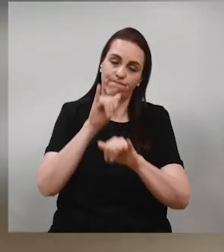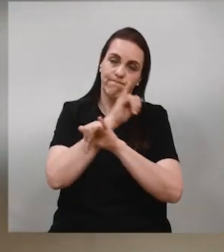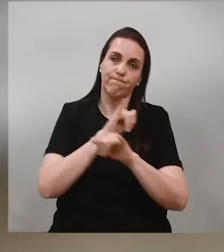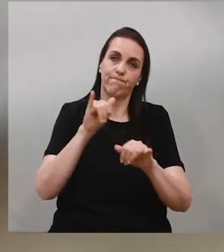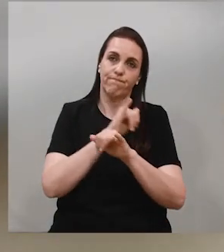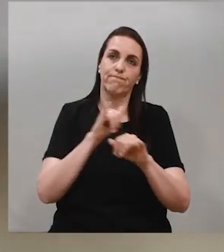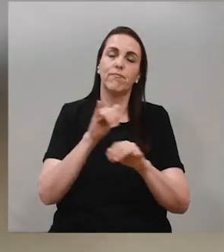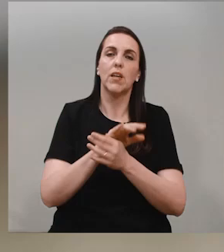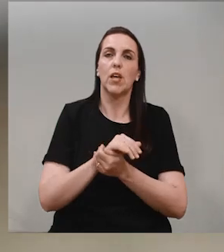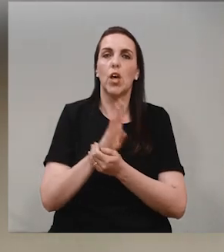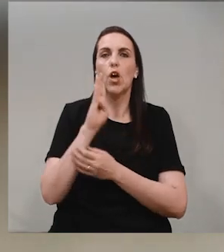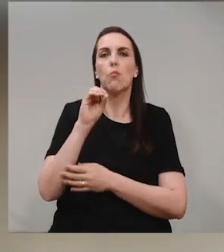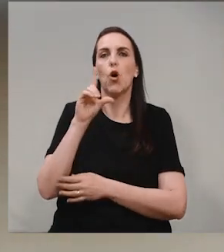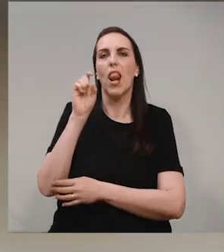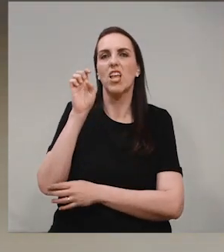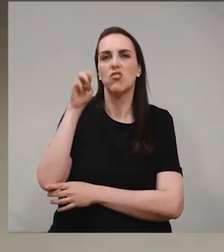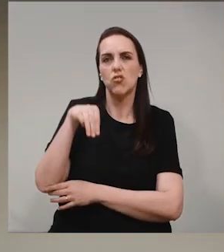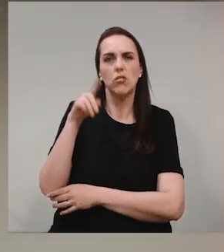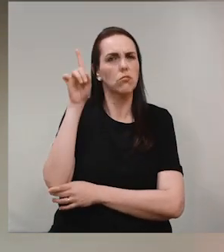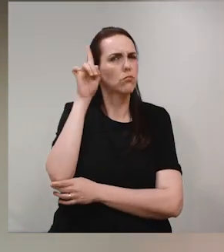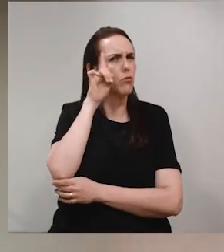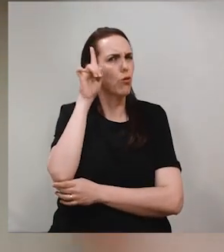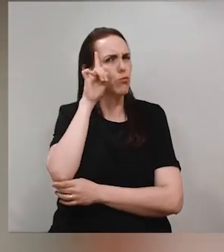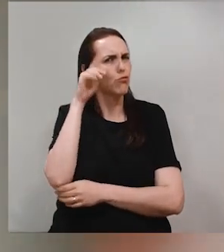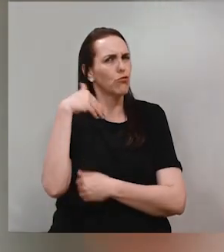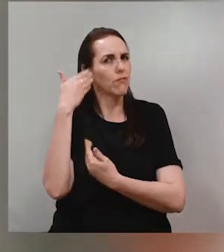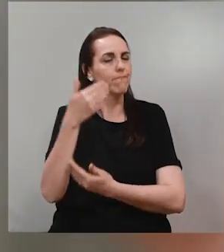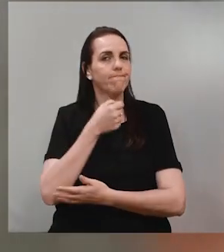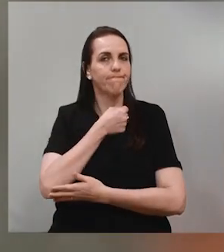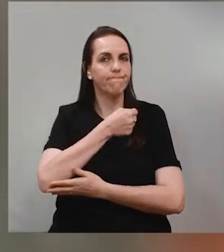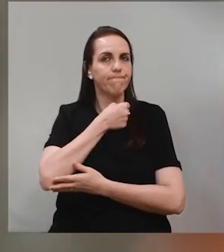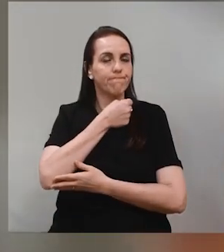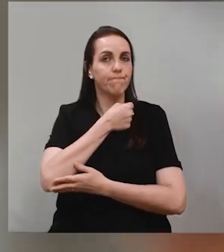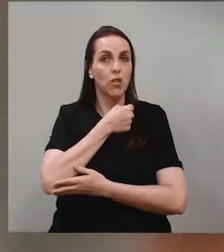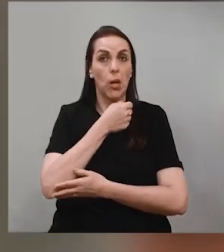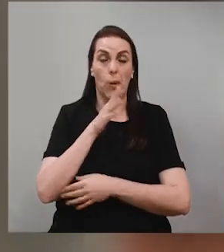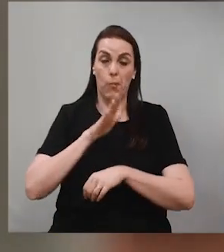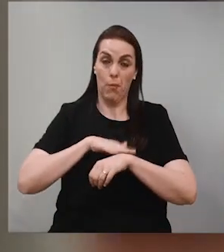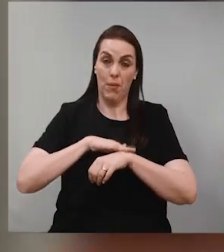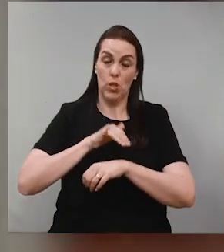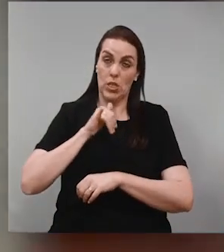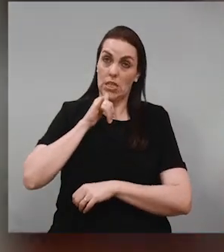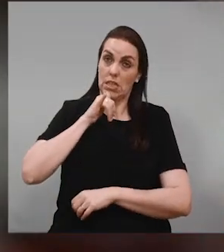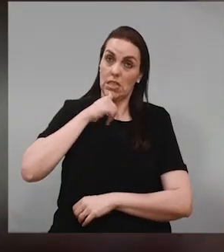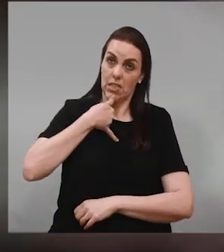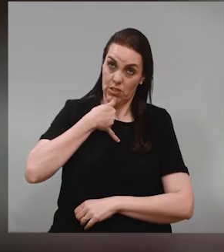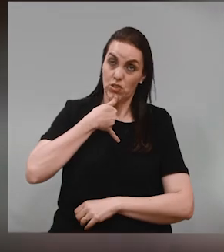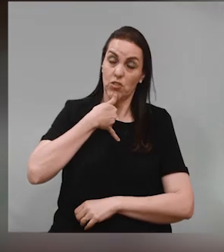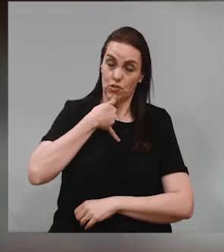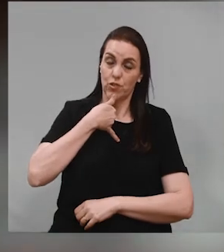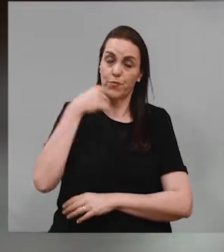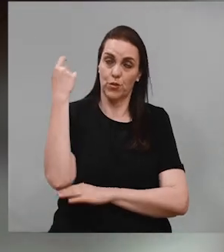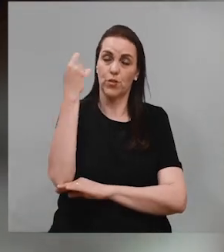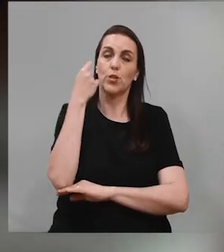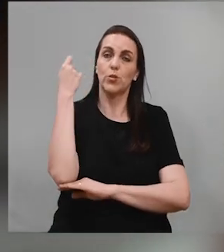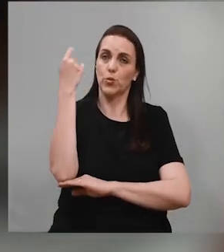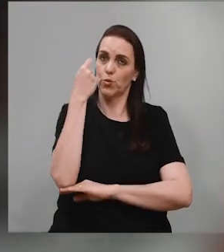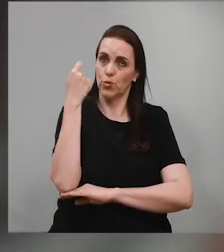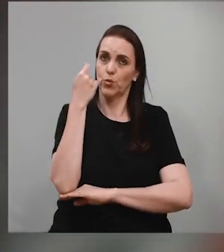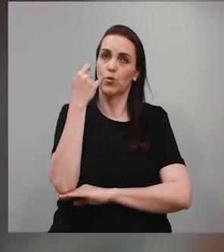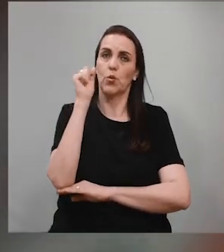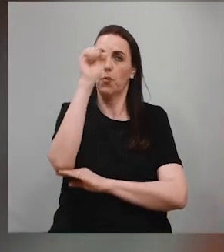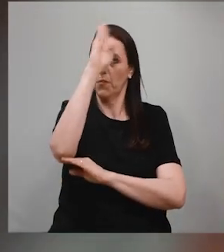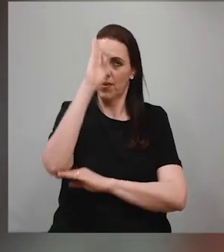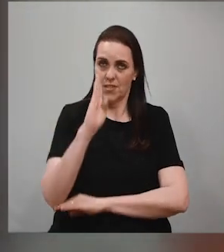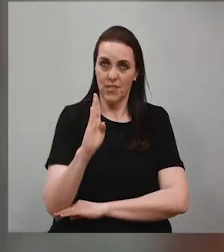essas informações, fazendo os boletins diários, né, Carol? Foi um momento bastante triste para o nosso